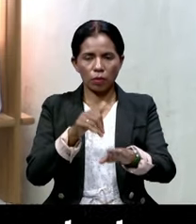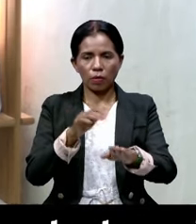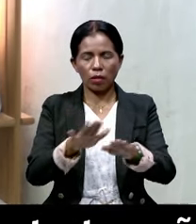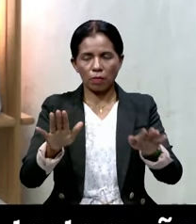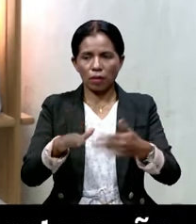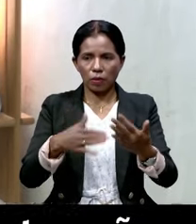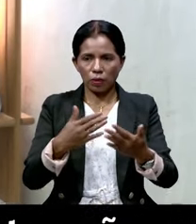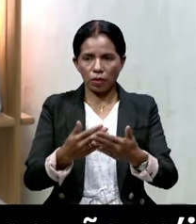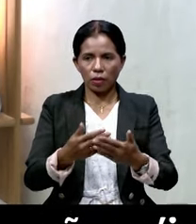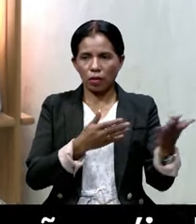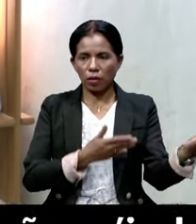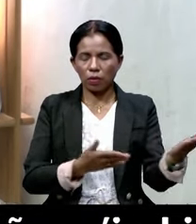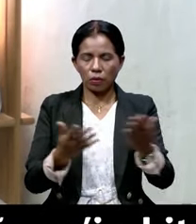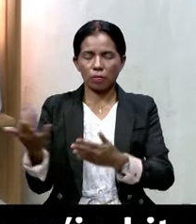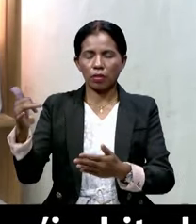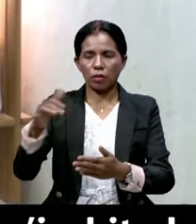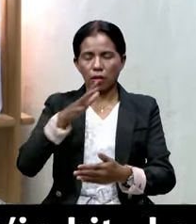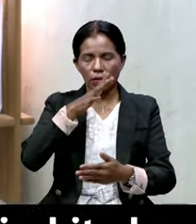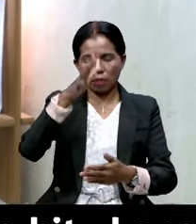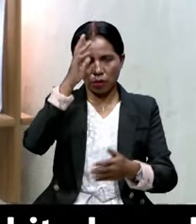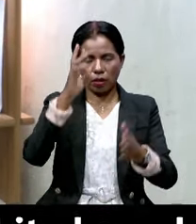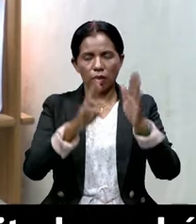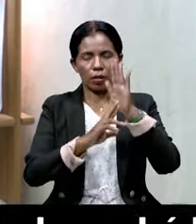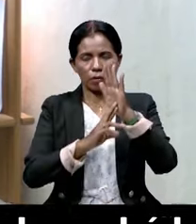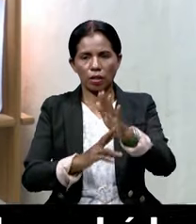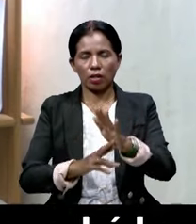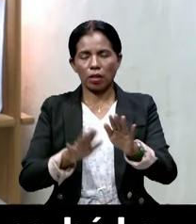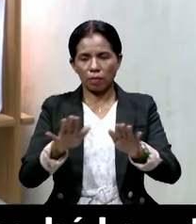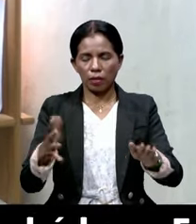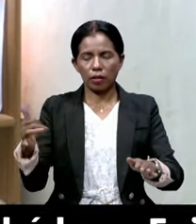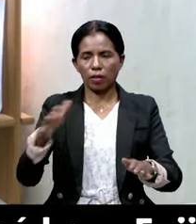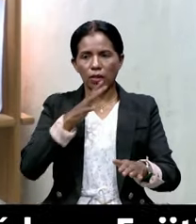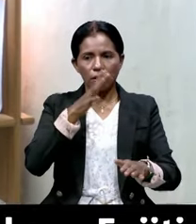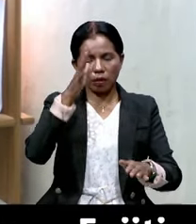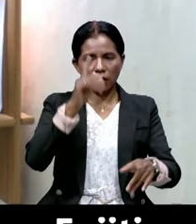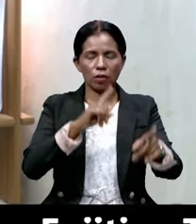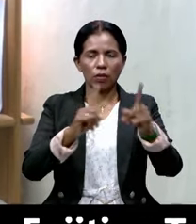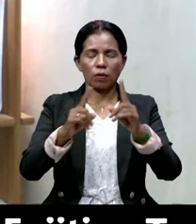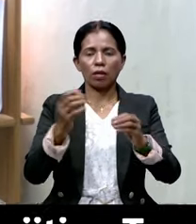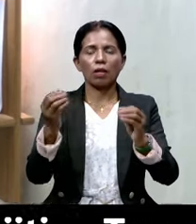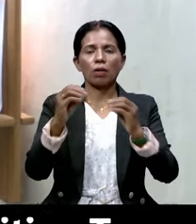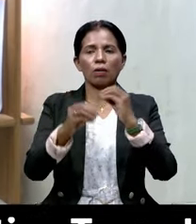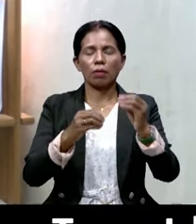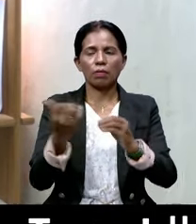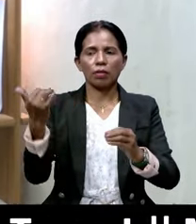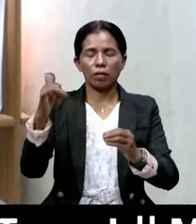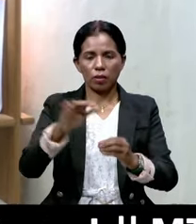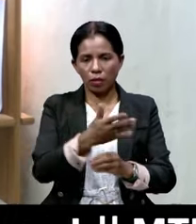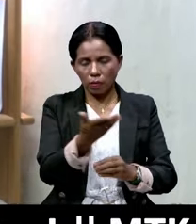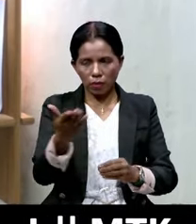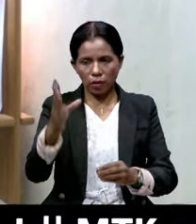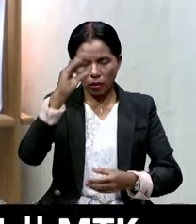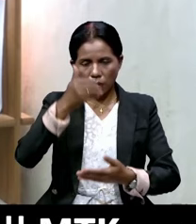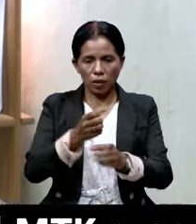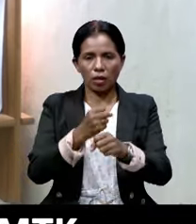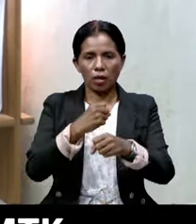vai, lori moça, nina, e na ama, representante legal, se nina, amanhã. Mas eu te explico para você, nina, mas se ele quer que te pode ser no ano, comete